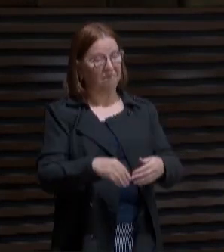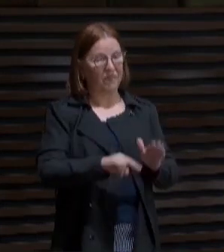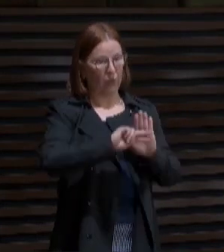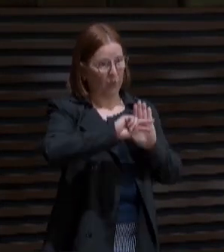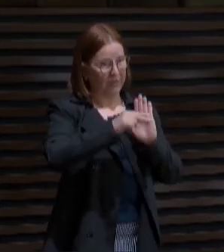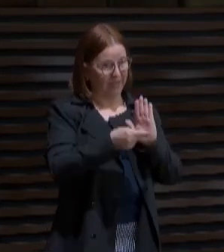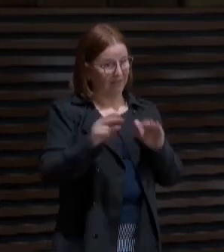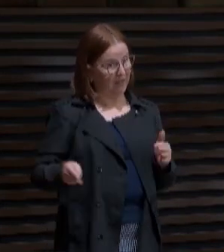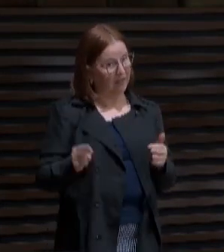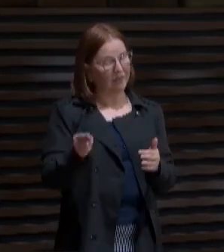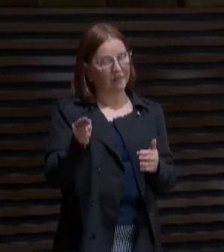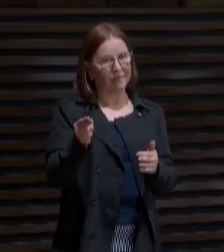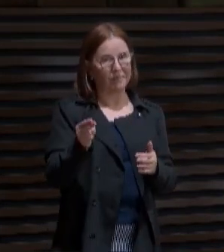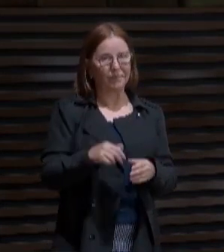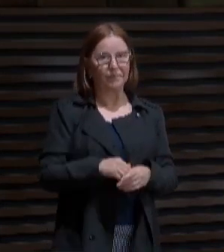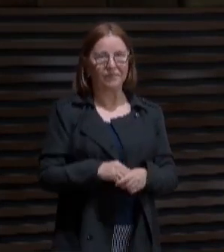Consequências eternas.